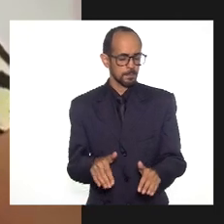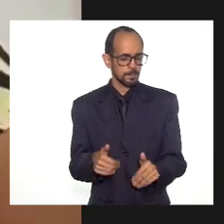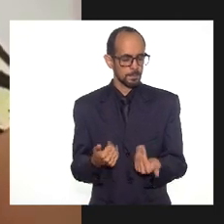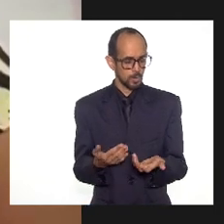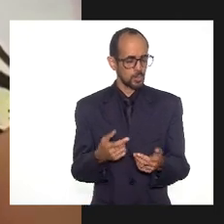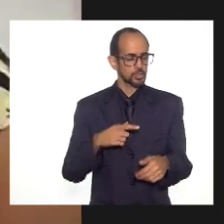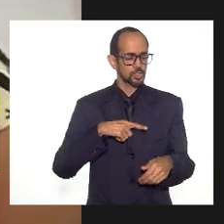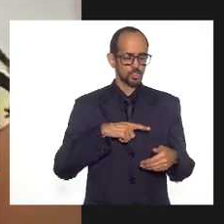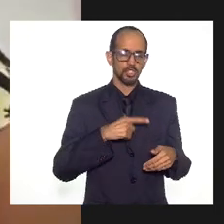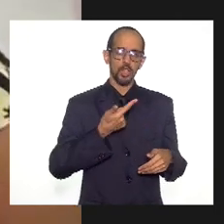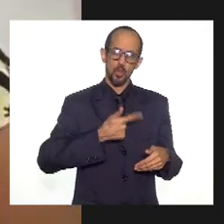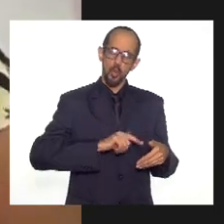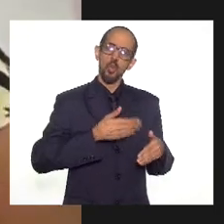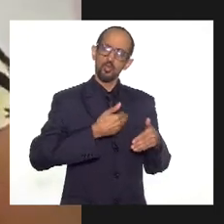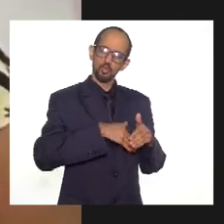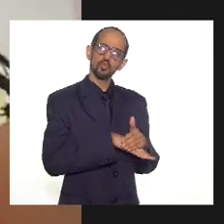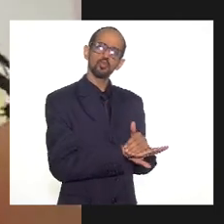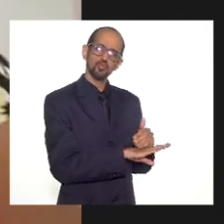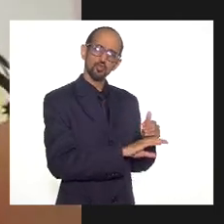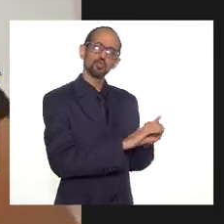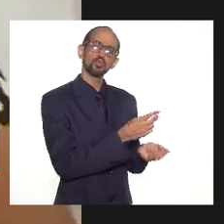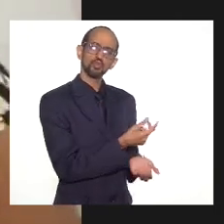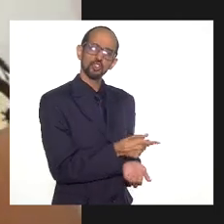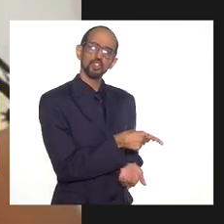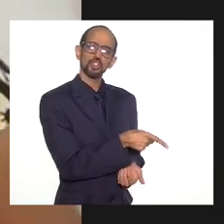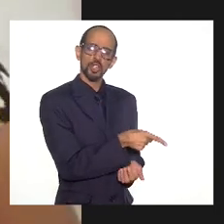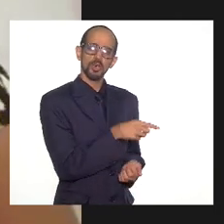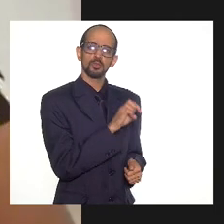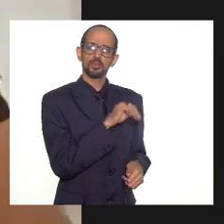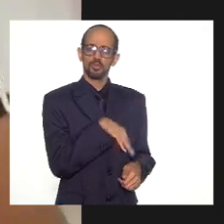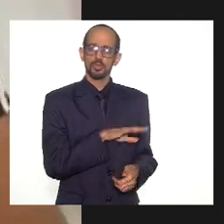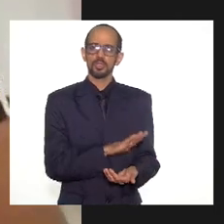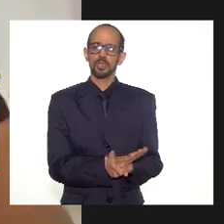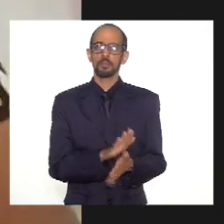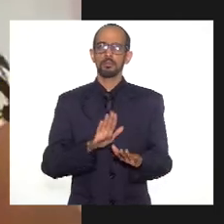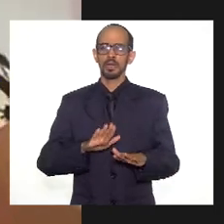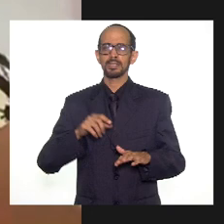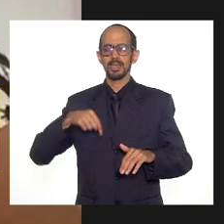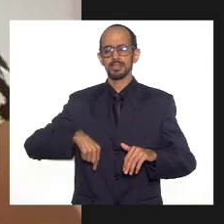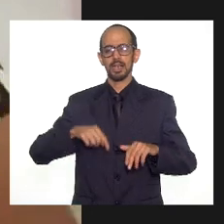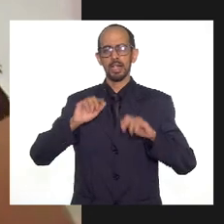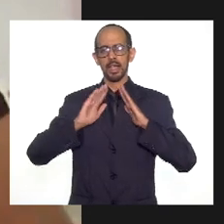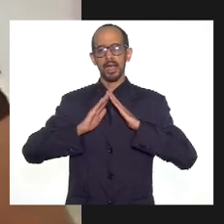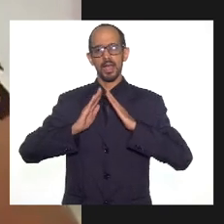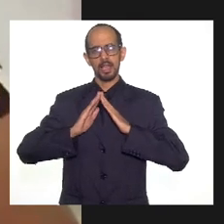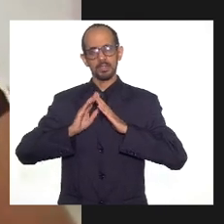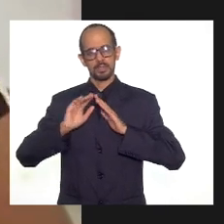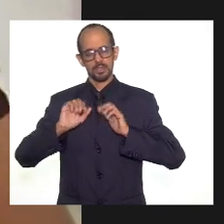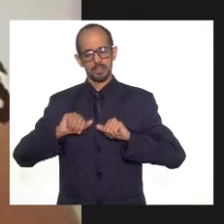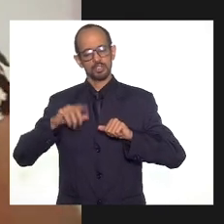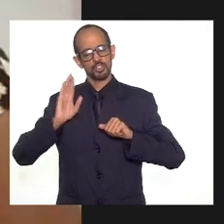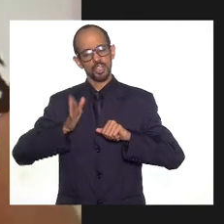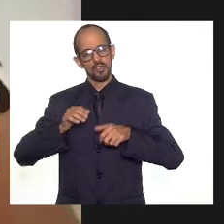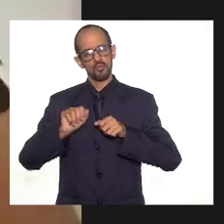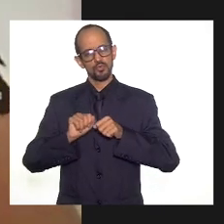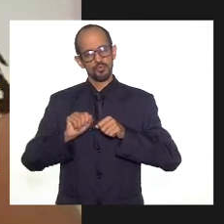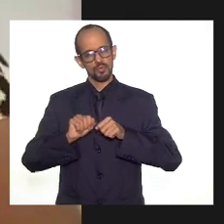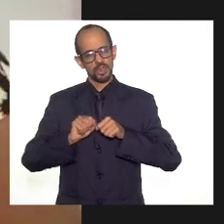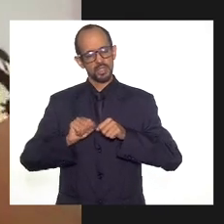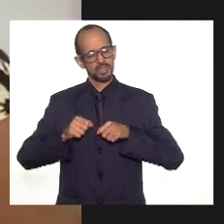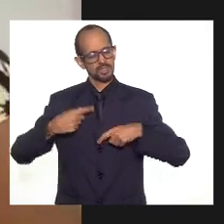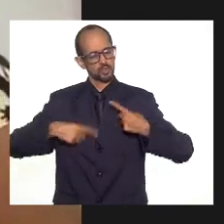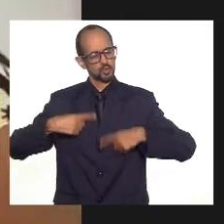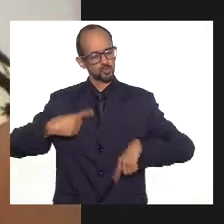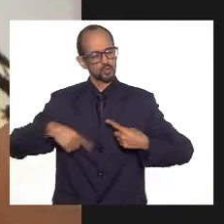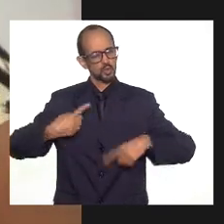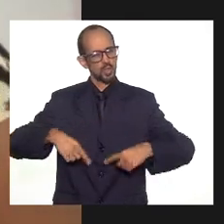fundos colocados no estado do Rio de Janeiro e, porventura, essa casa já fez diversas discussões